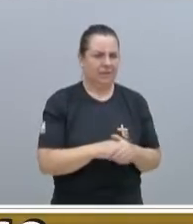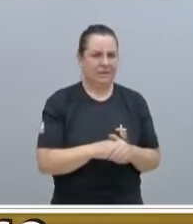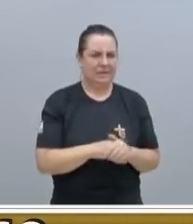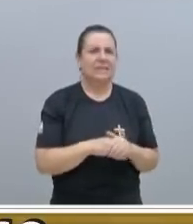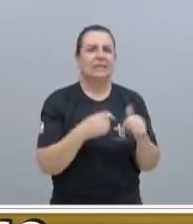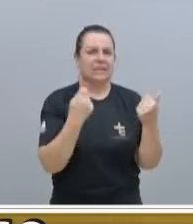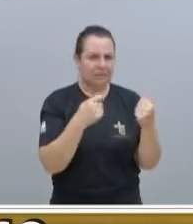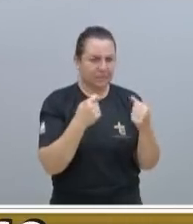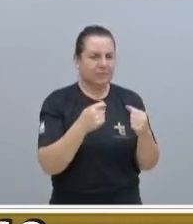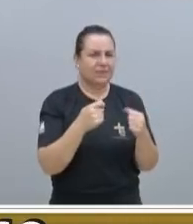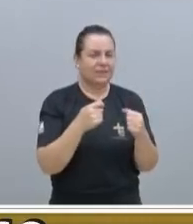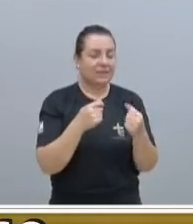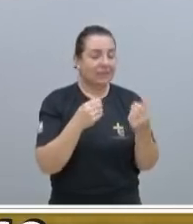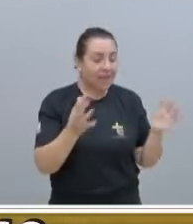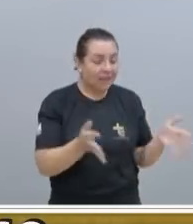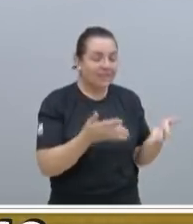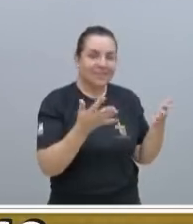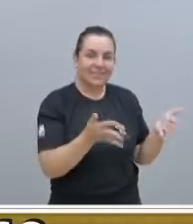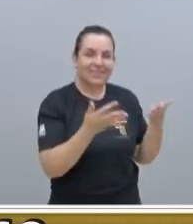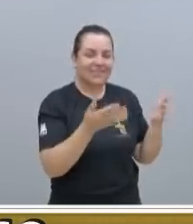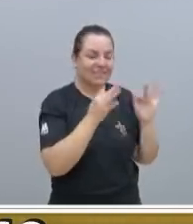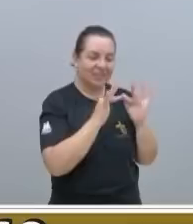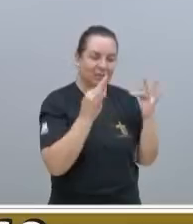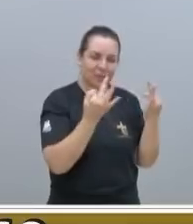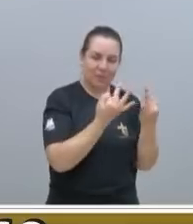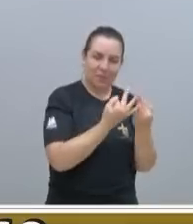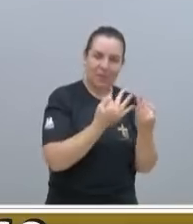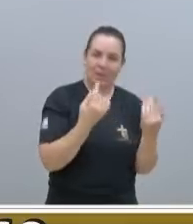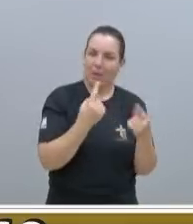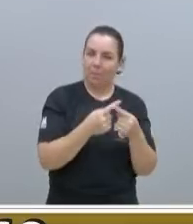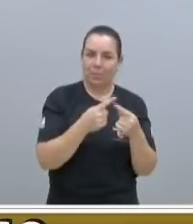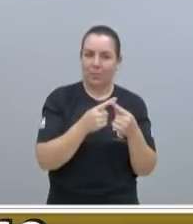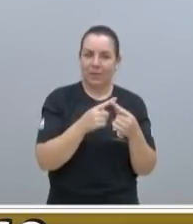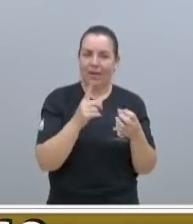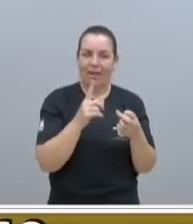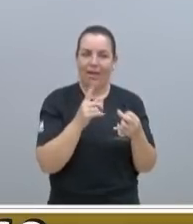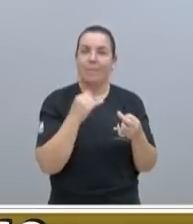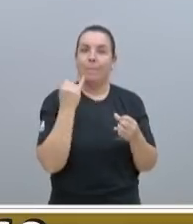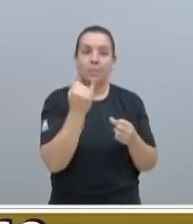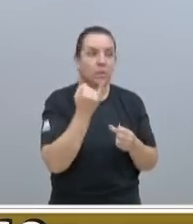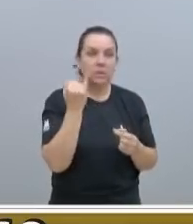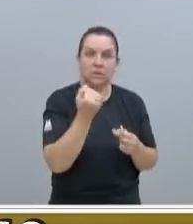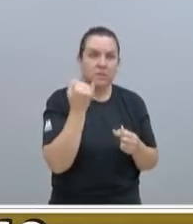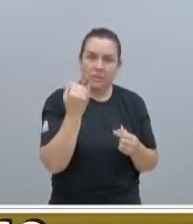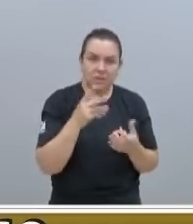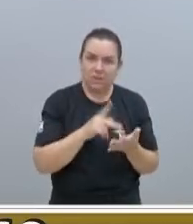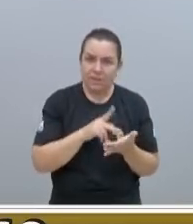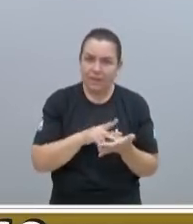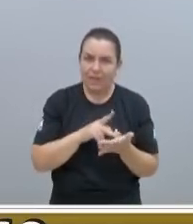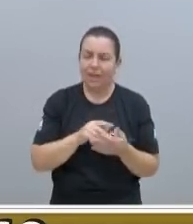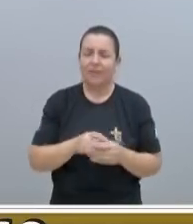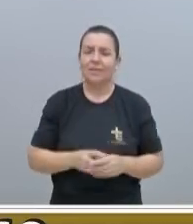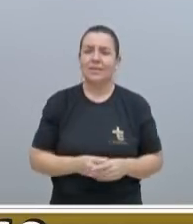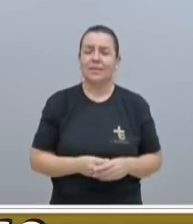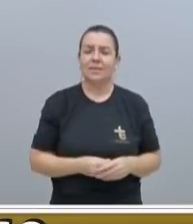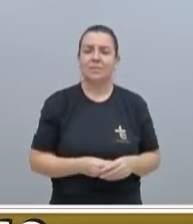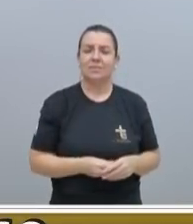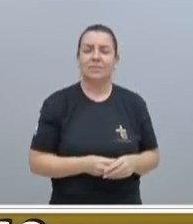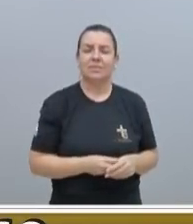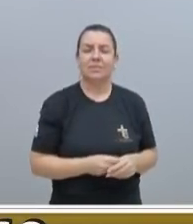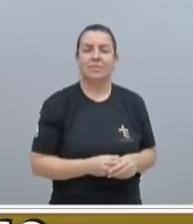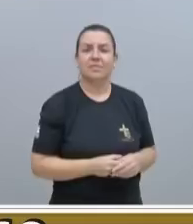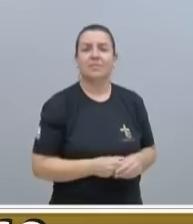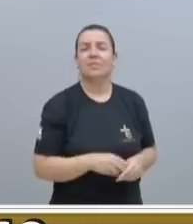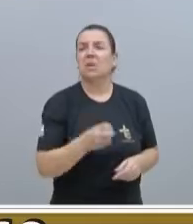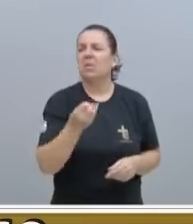ser família como se fosse algo menos importante que qualquer ato heróico quantas mulheres